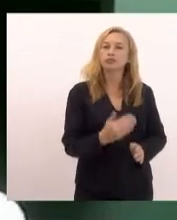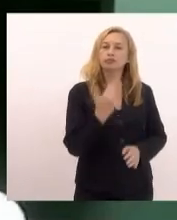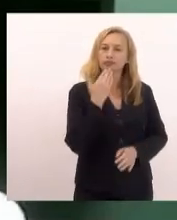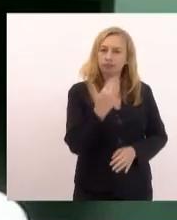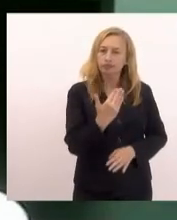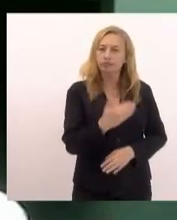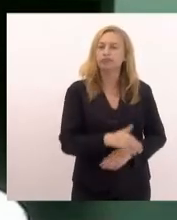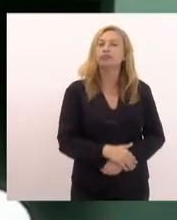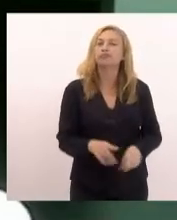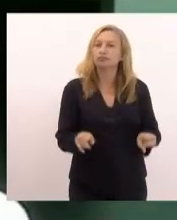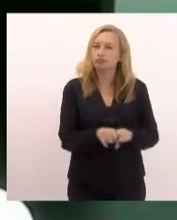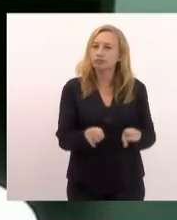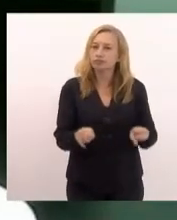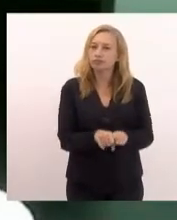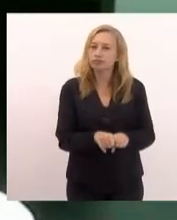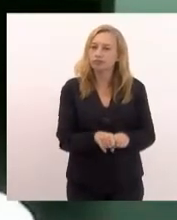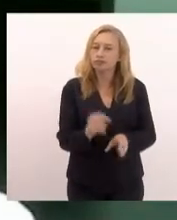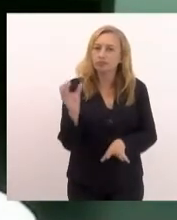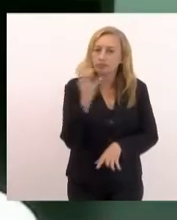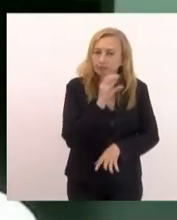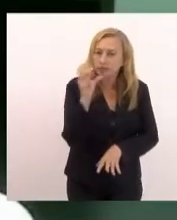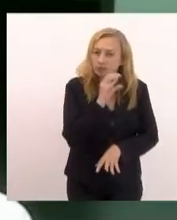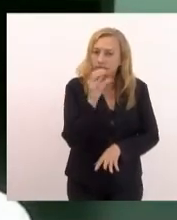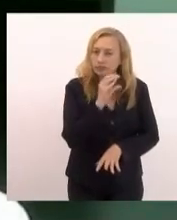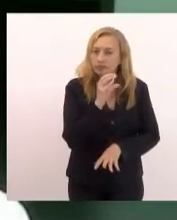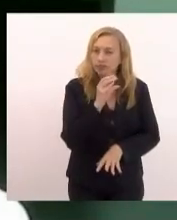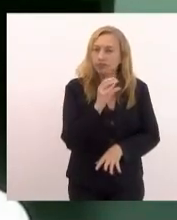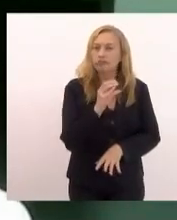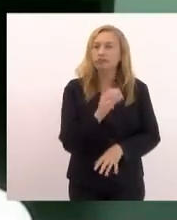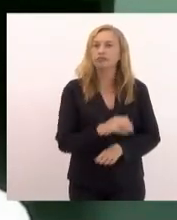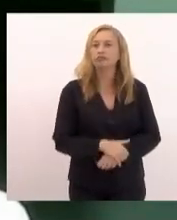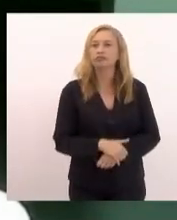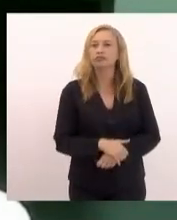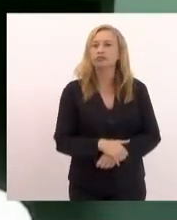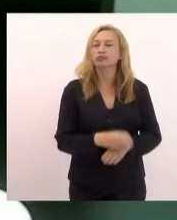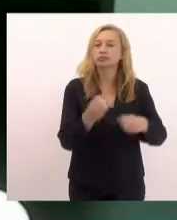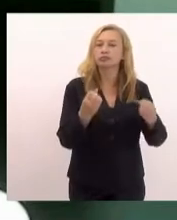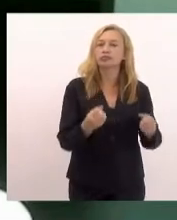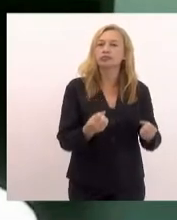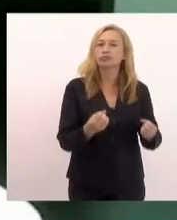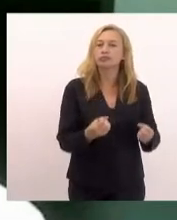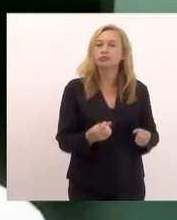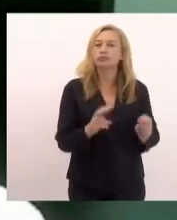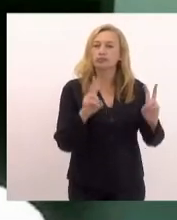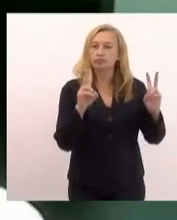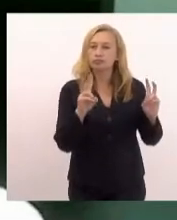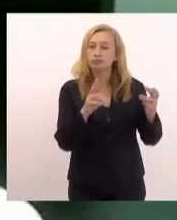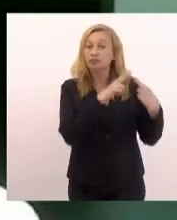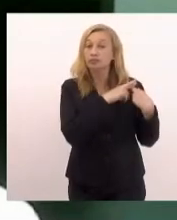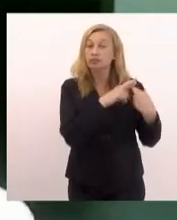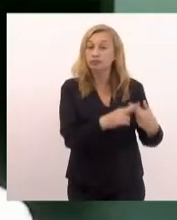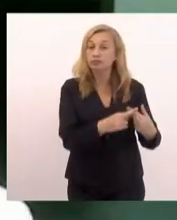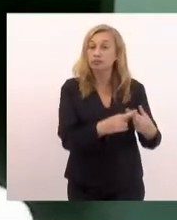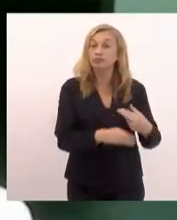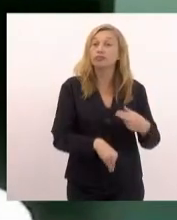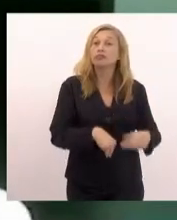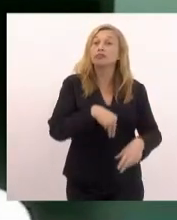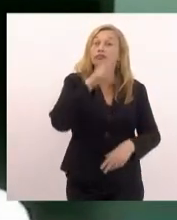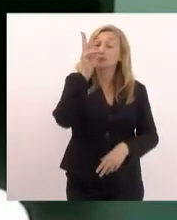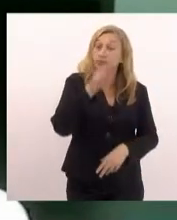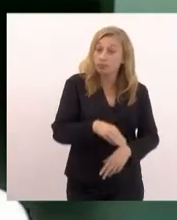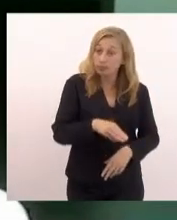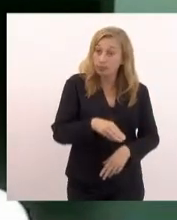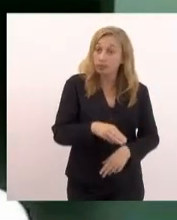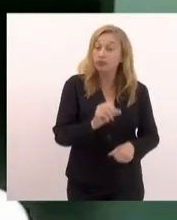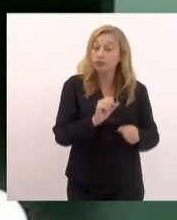pedido também pela urgente apuração sobre os fatos e a responsabilização dos